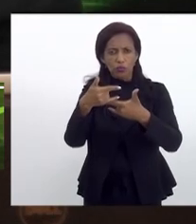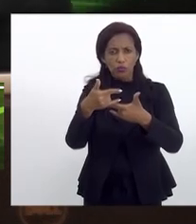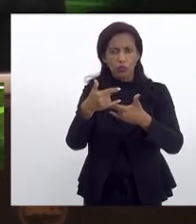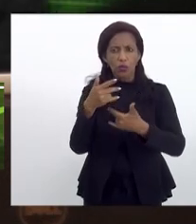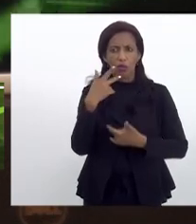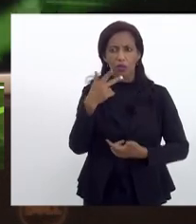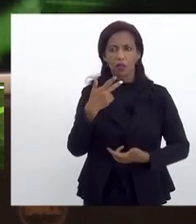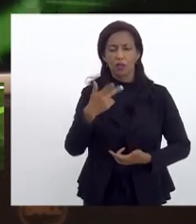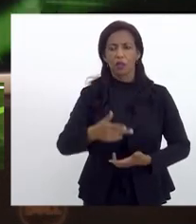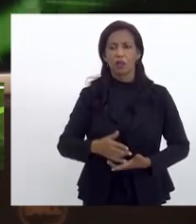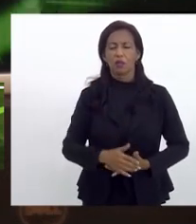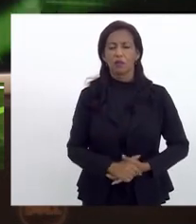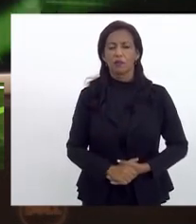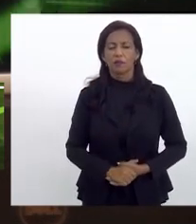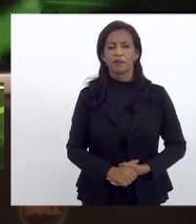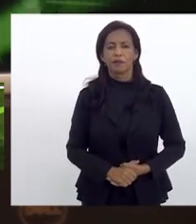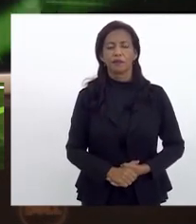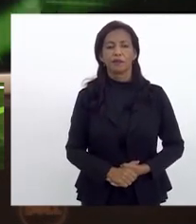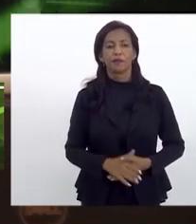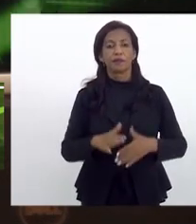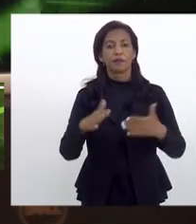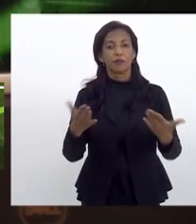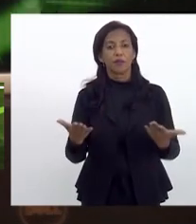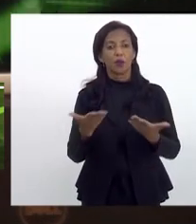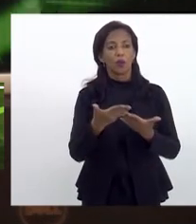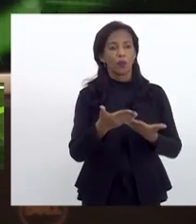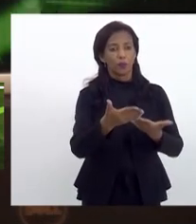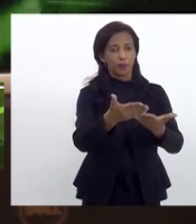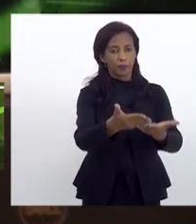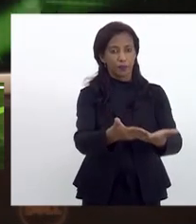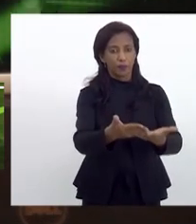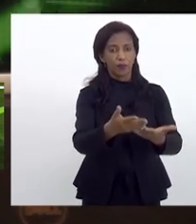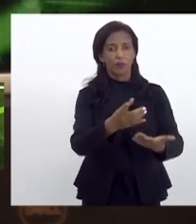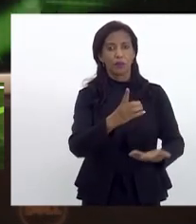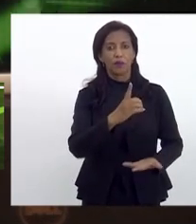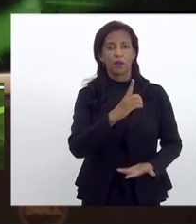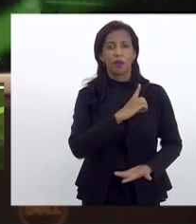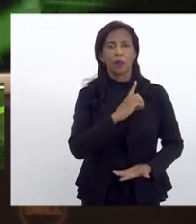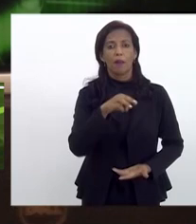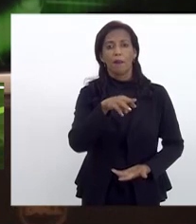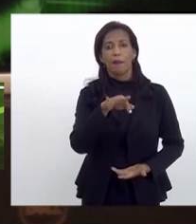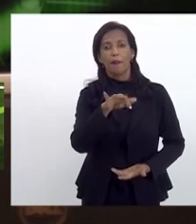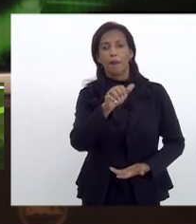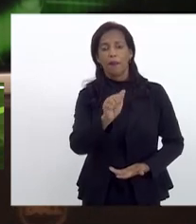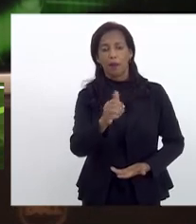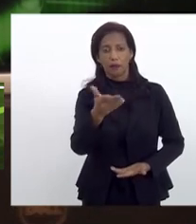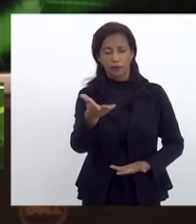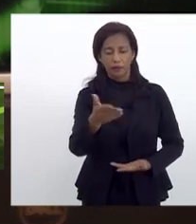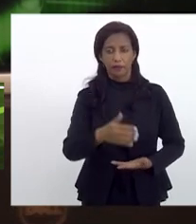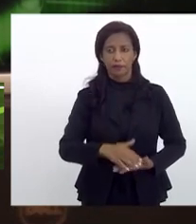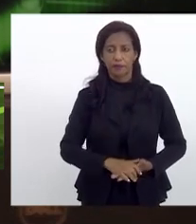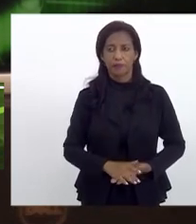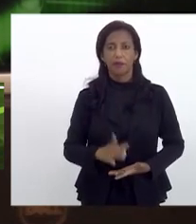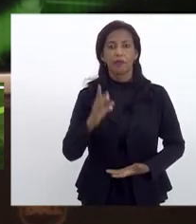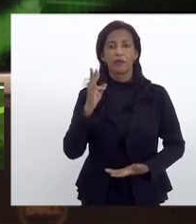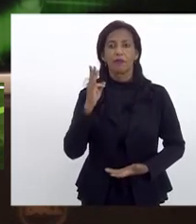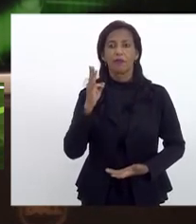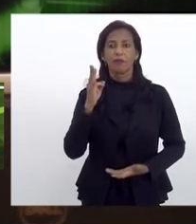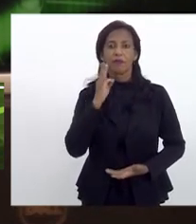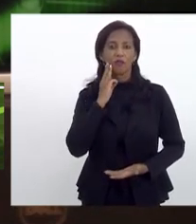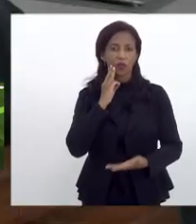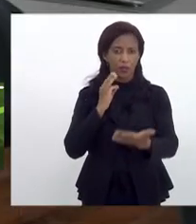Ok Então Na fala da deputada Marta Rocha Encerraremos as inscrições Por favor Valdeck Bom